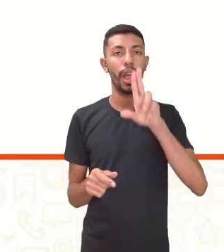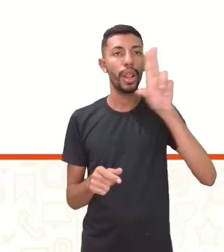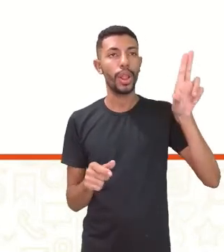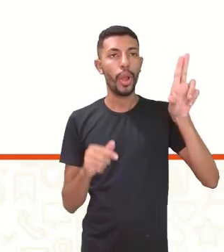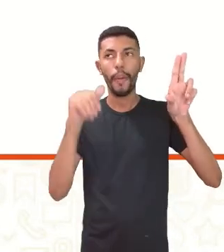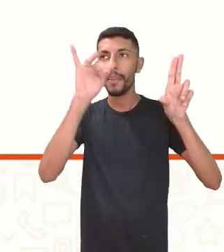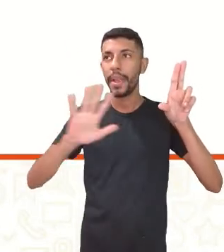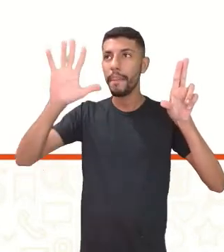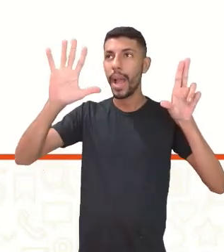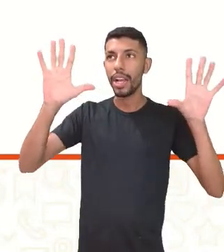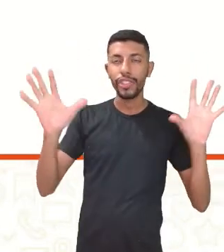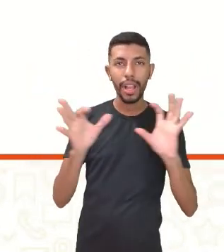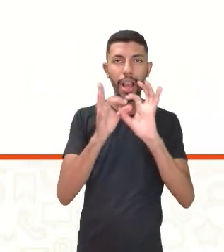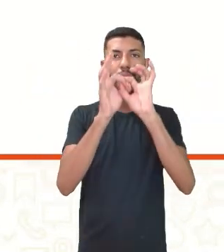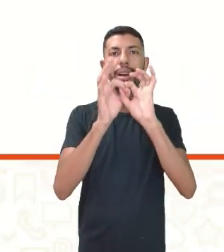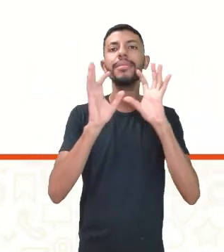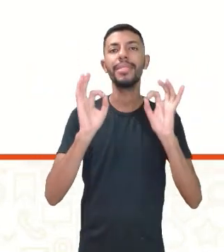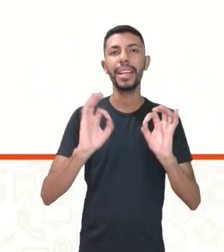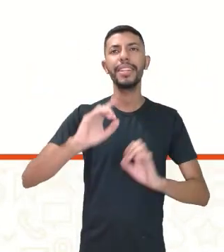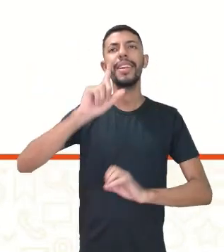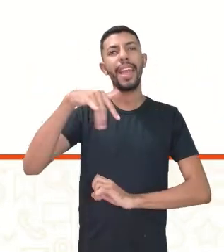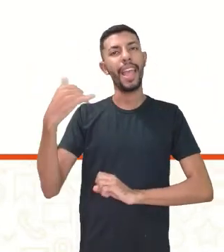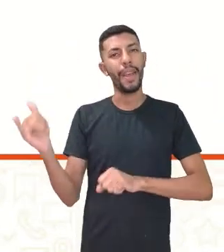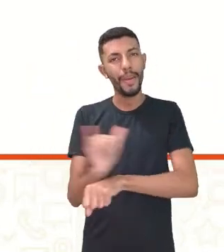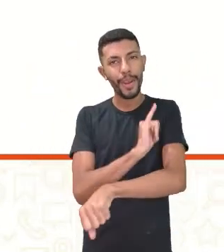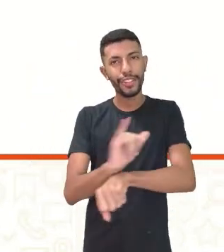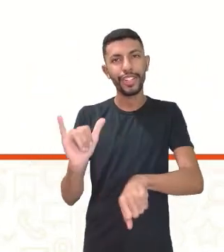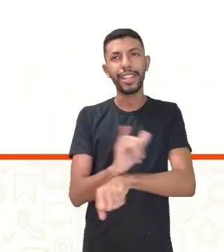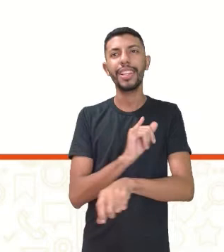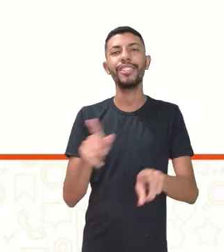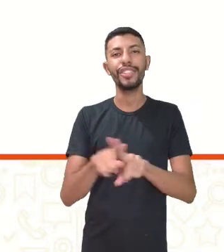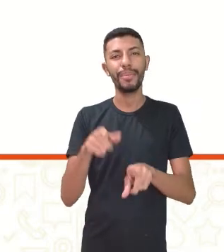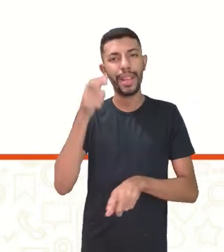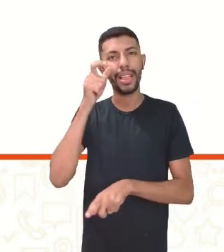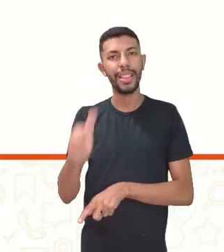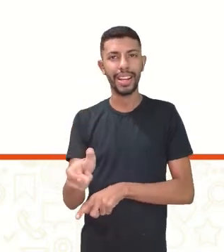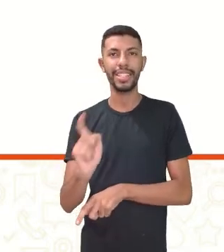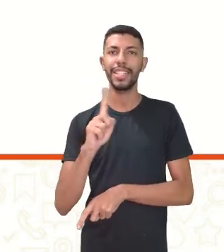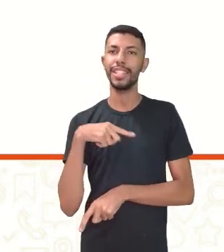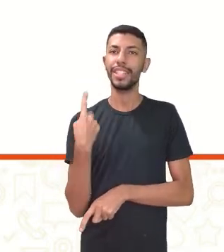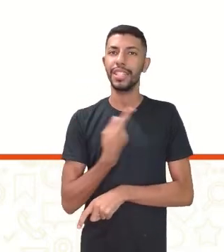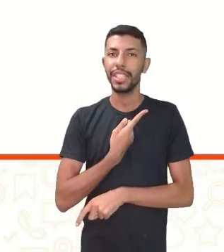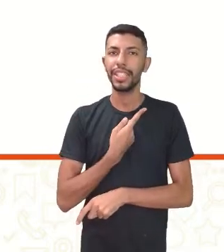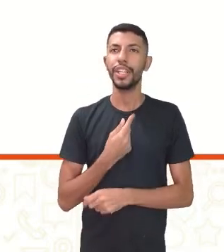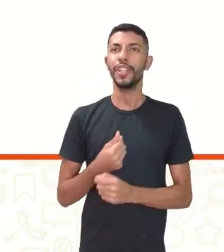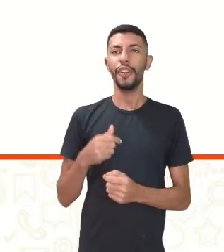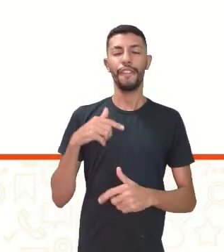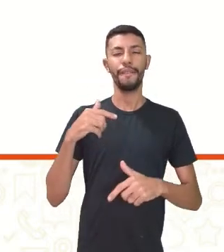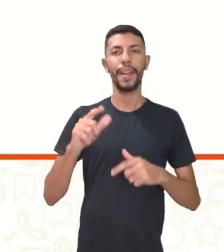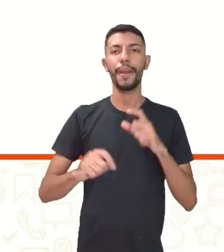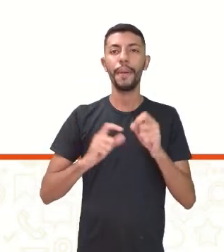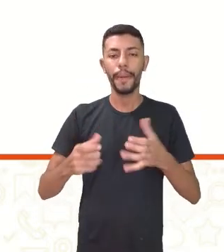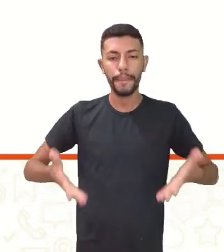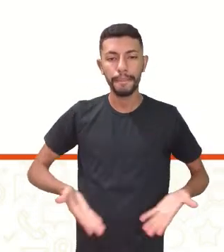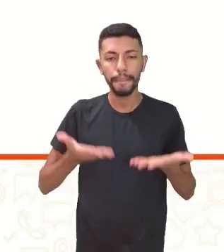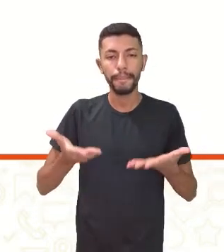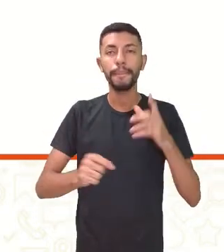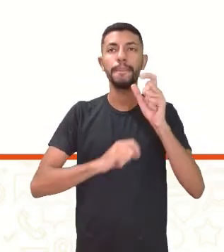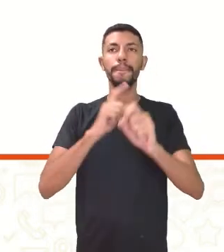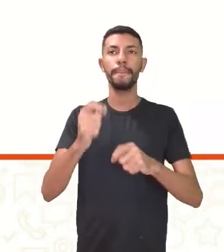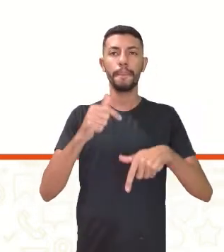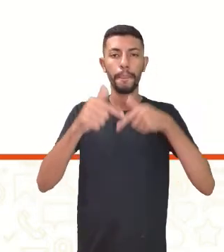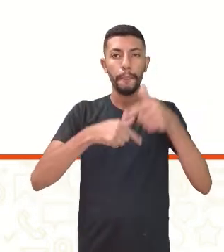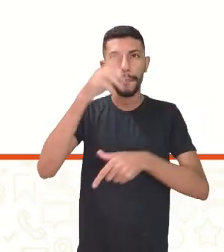Então, é uma estratégia também muito interessante que vamos trabalhar nas funções cognitivas, o vocabulário,